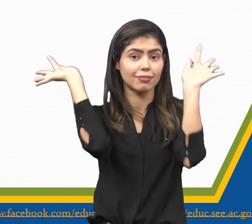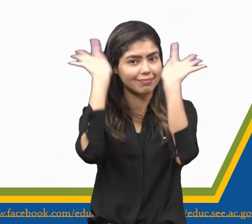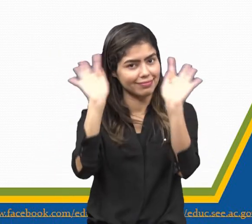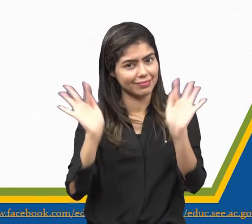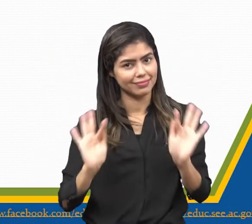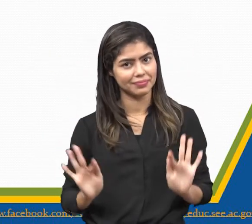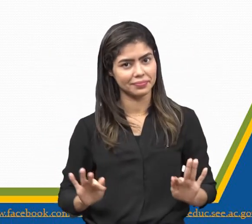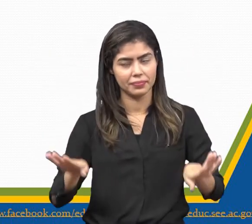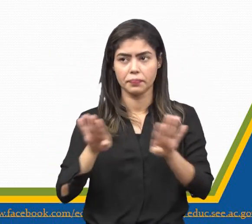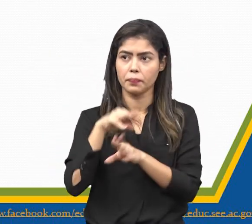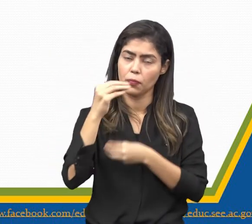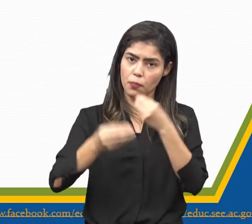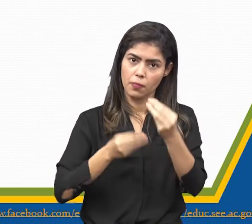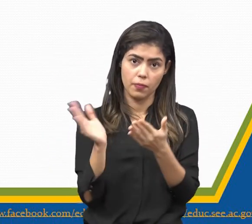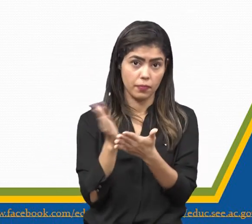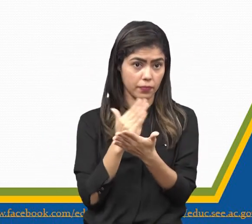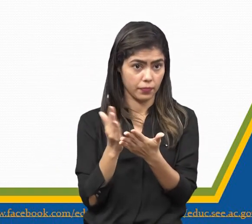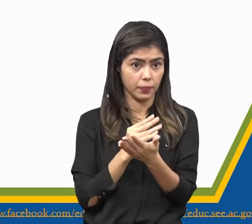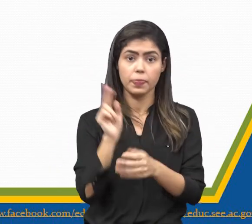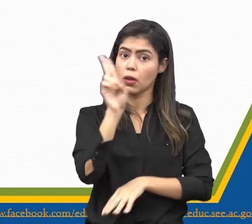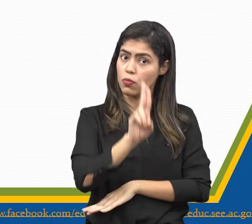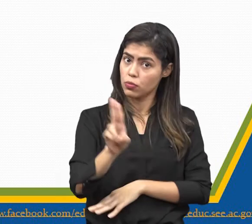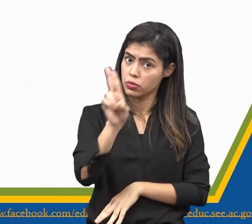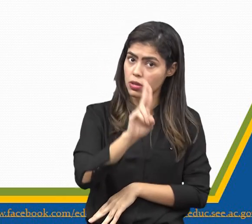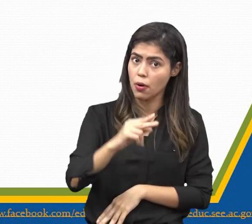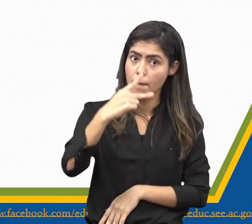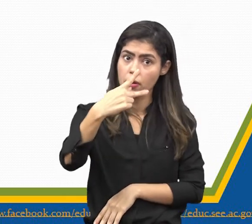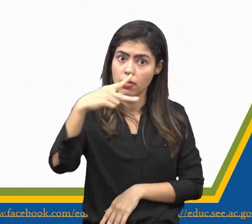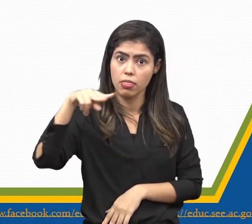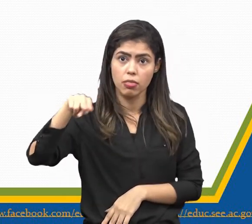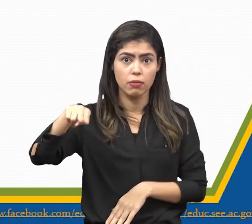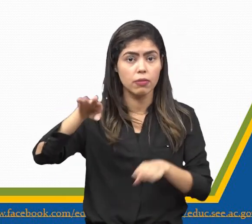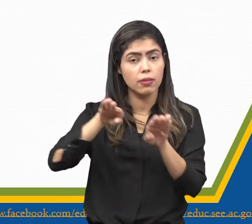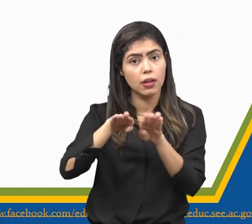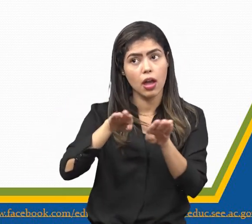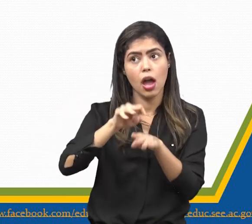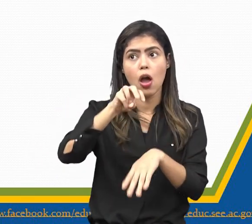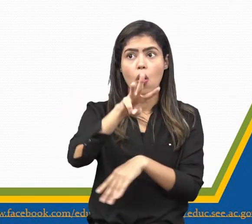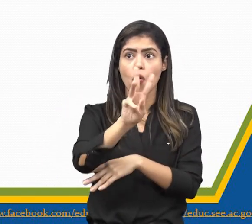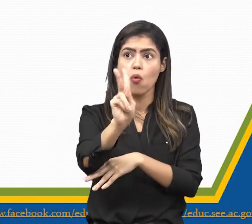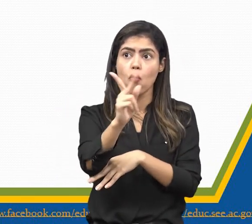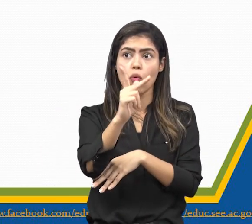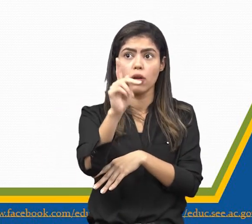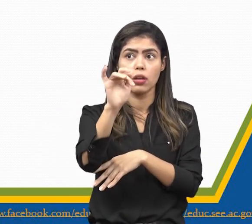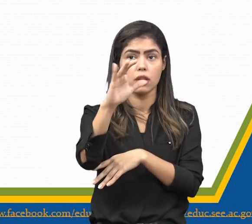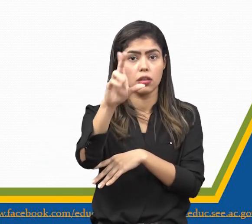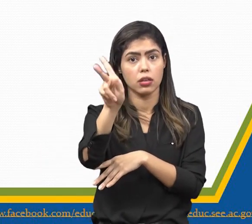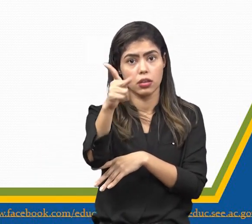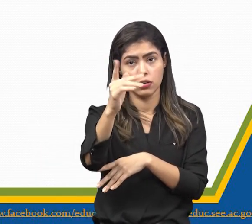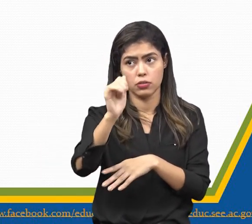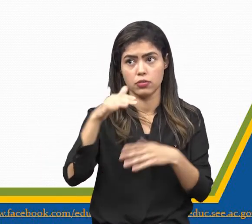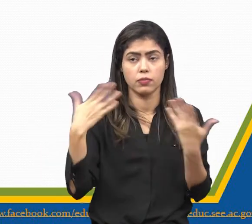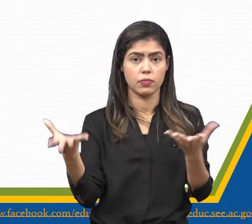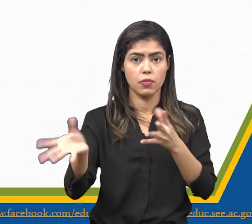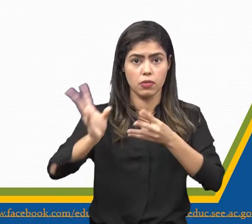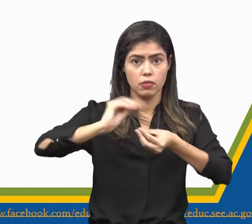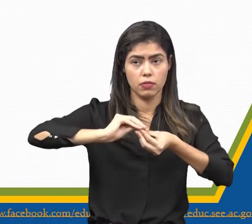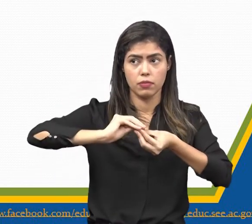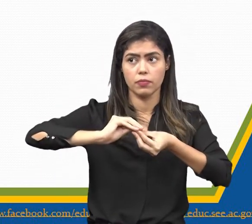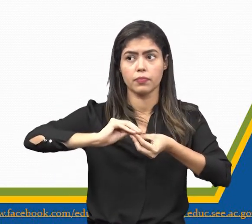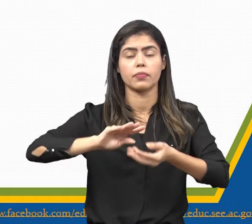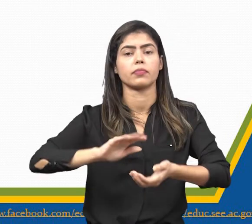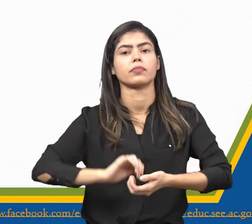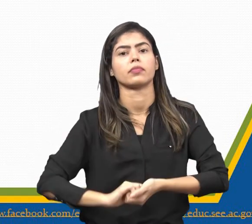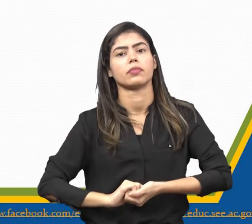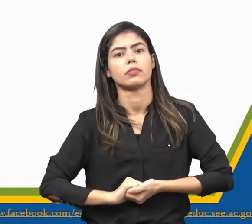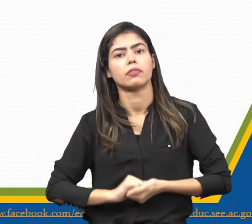felizes. Como eu estou falando de livros, eu vou usar o pronome relativo which. Então, eu fecho aqui a informação para você. She loves